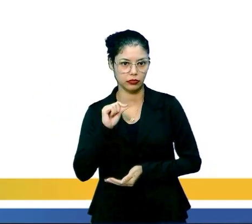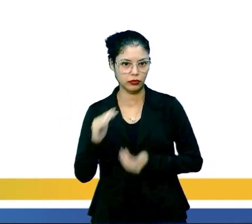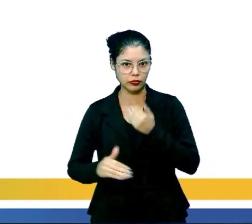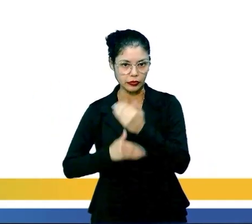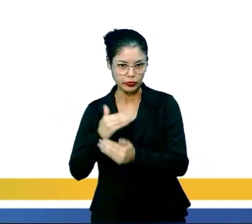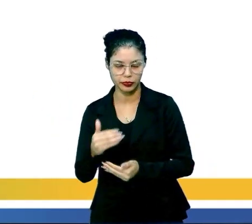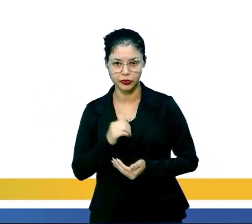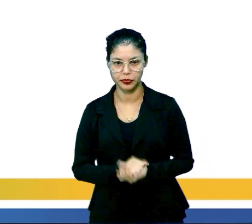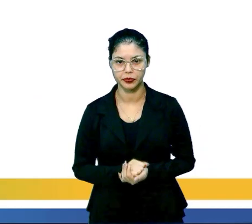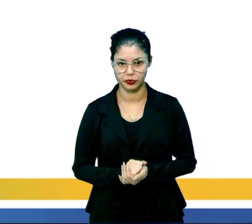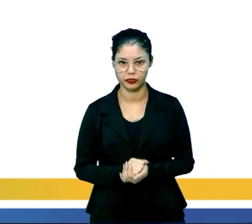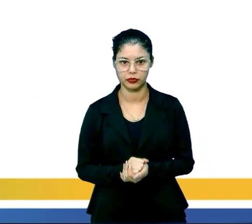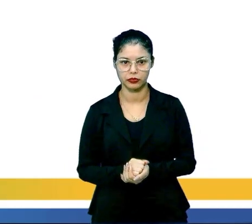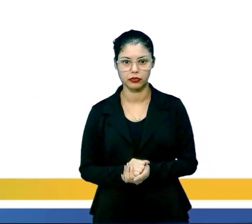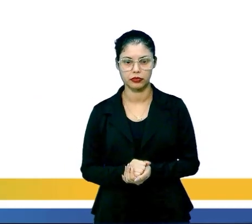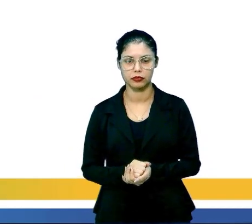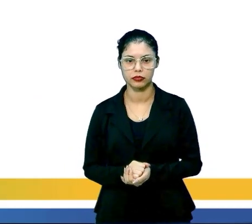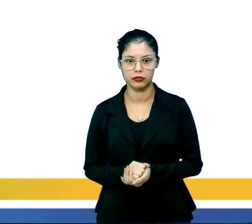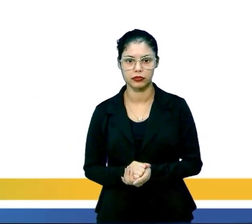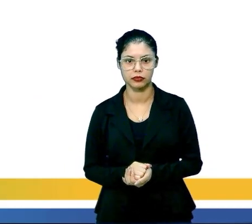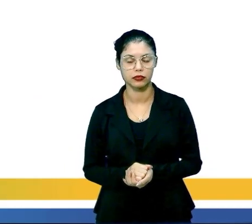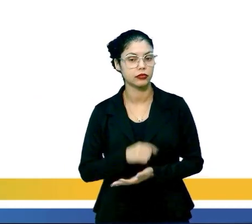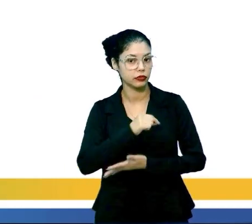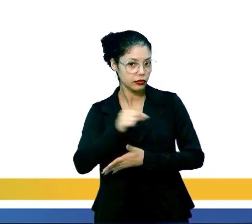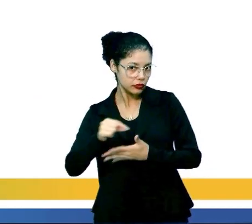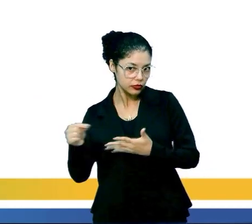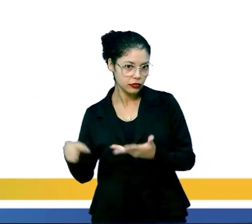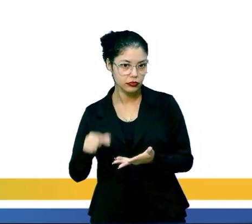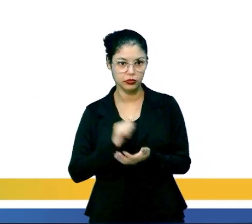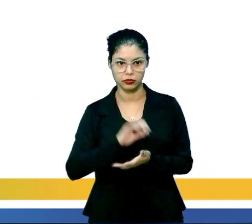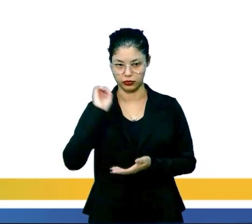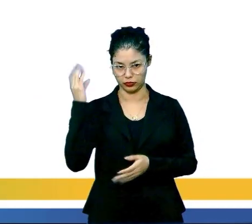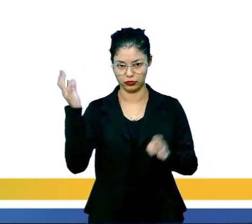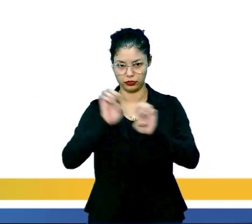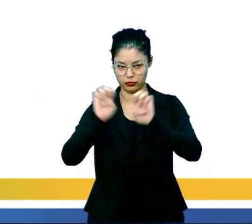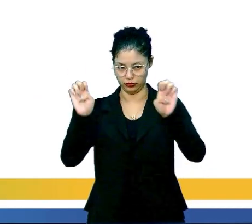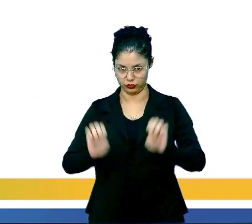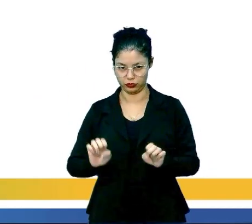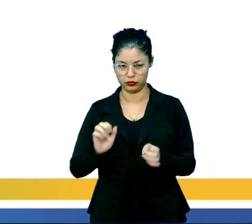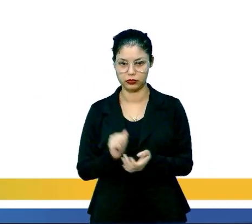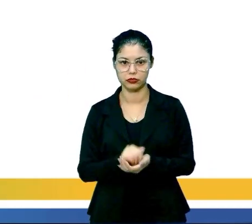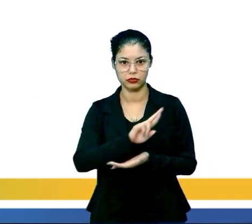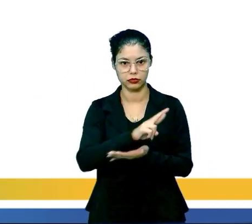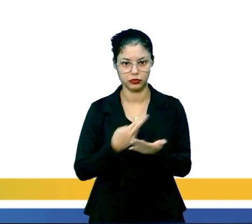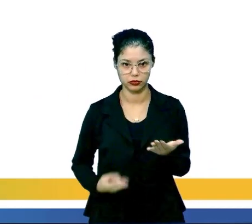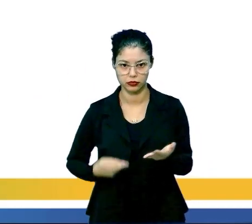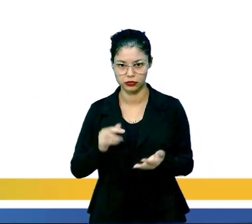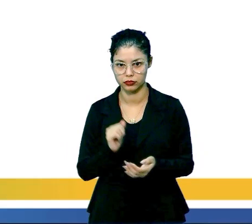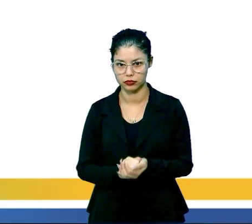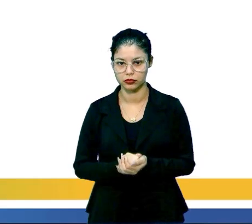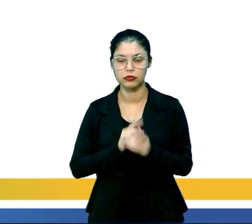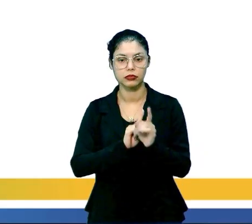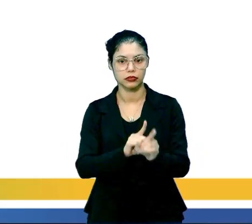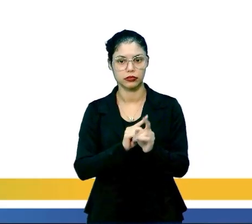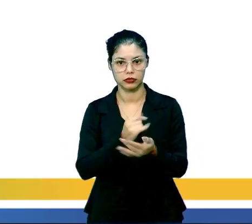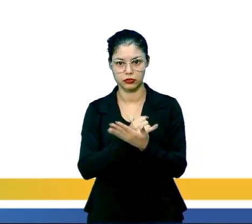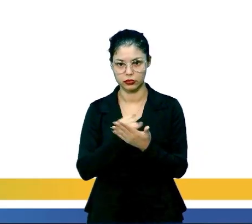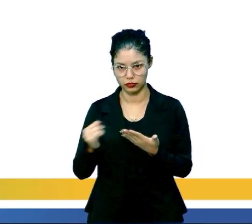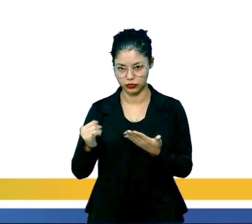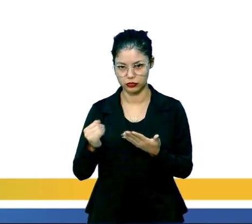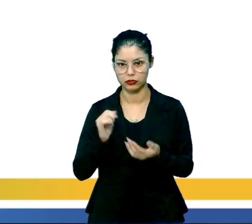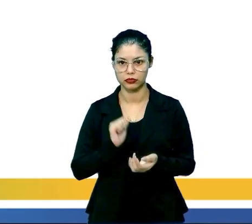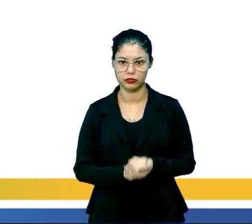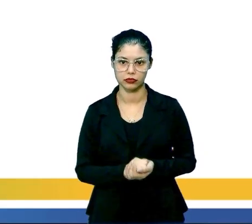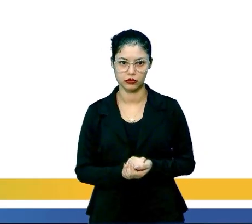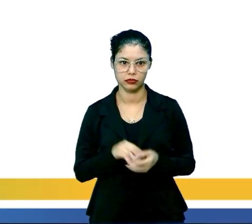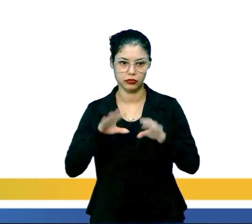é um desenvolvimento, professora? É um dos elementos que compõe a estrutura de uma redação, seguido